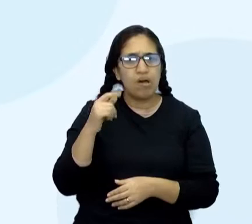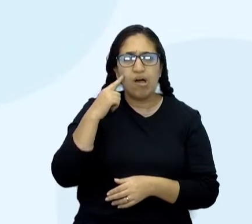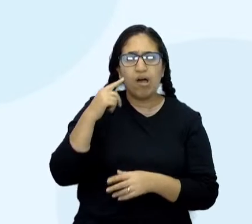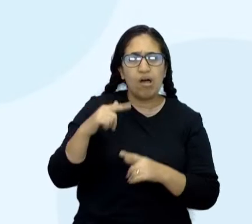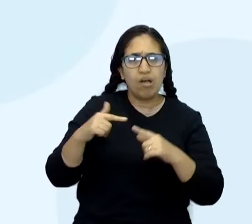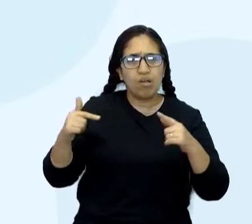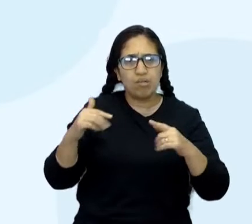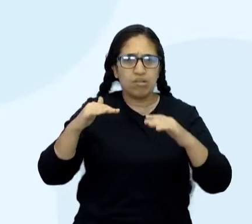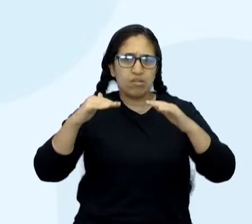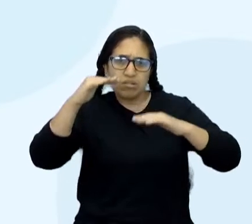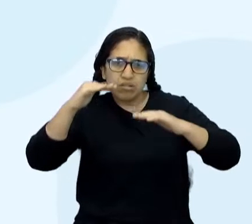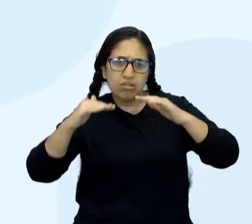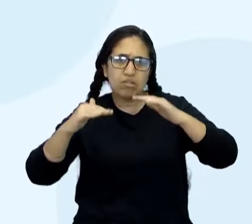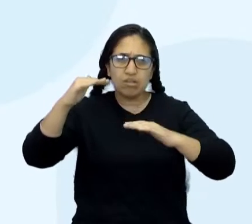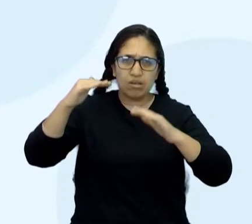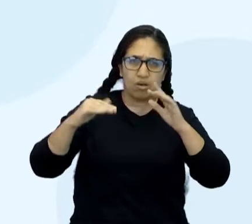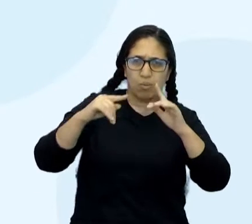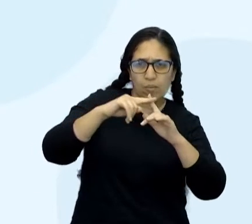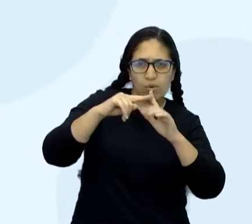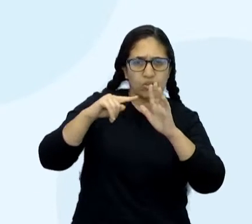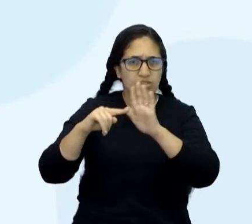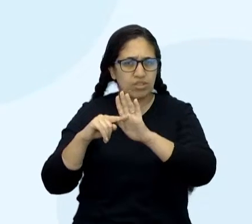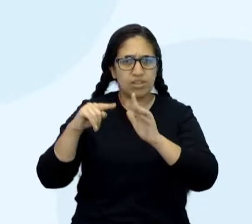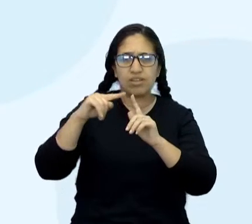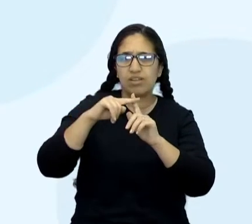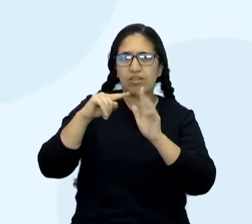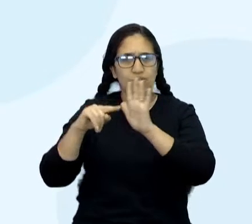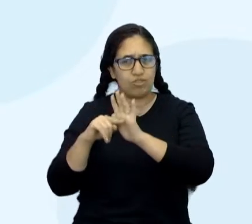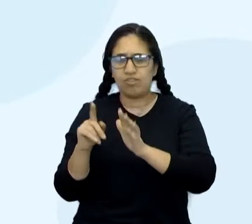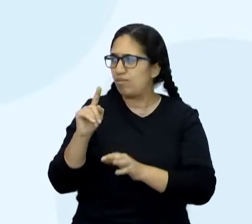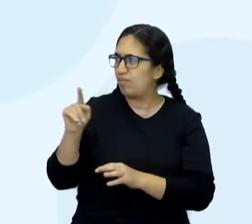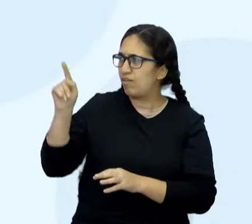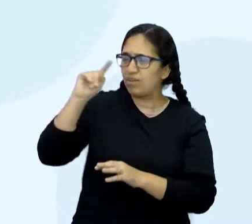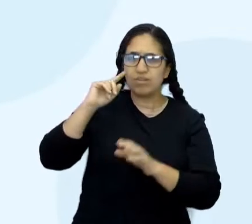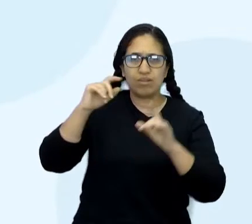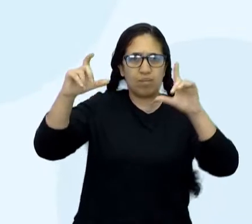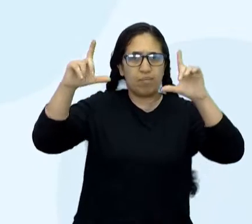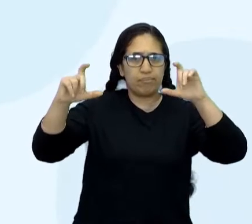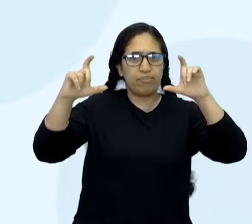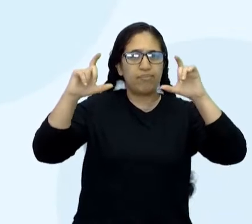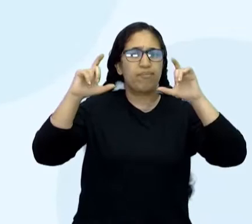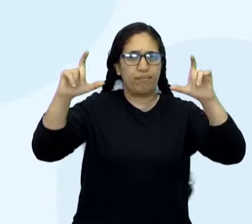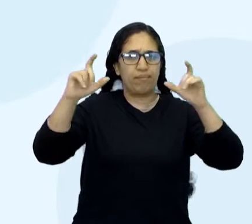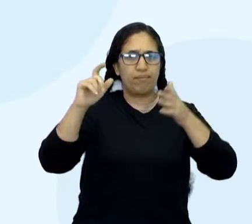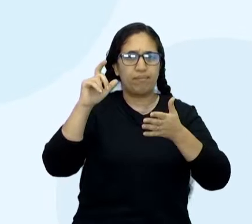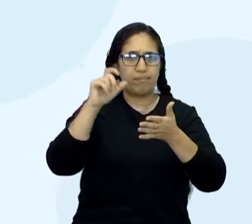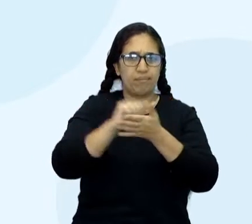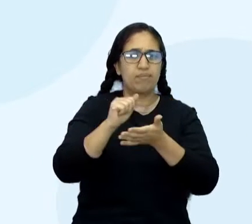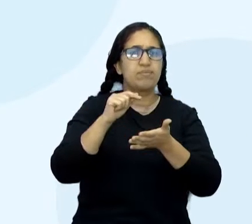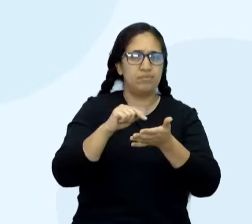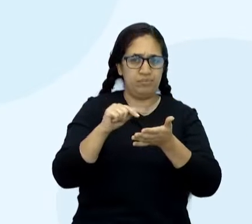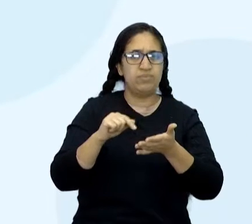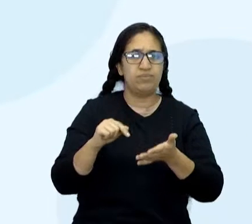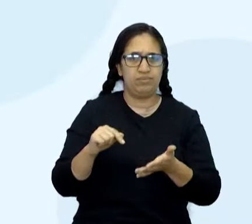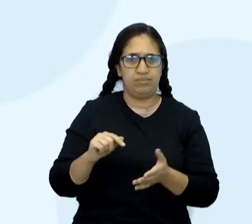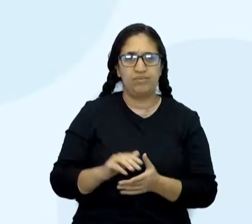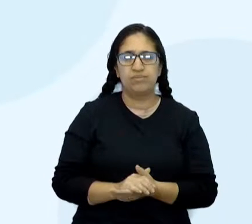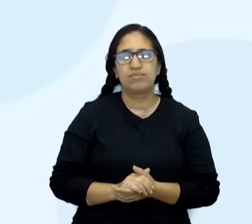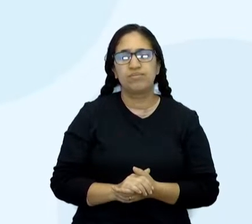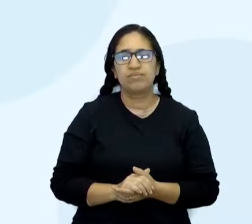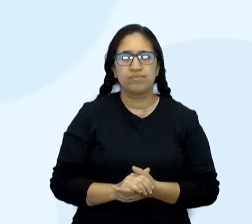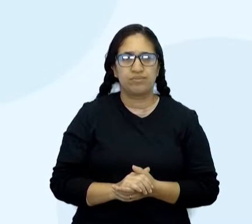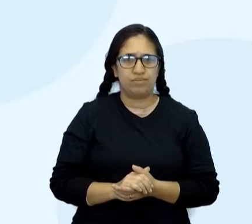têm desequilíbrio de cargas. Isso aqui é uma boa tela para vocês tirarem um print e anotar aí, porque é interessante e é importante, tá